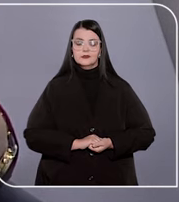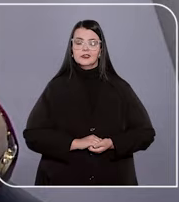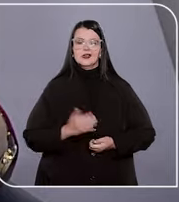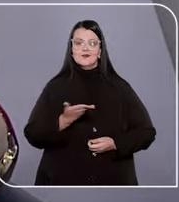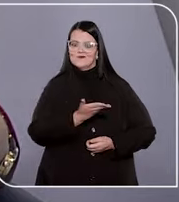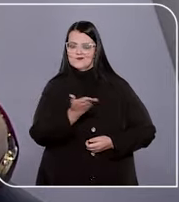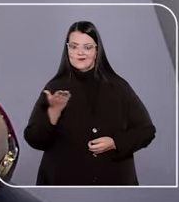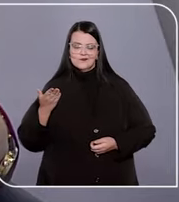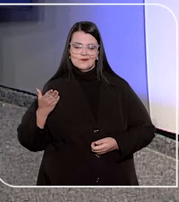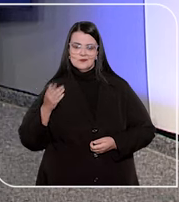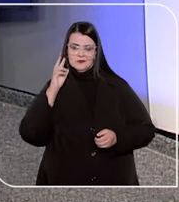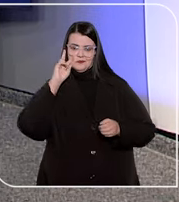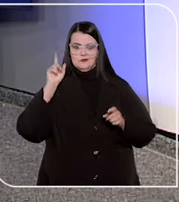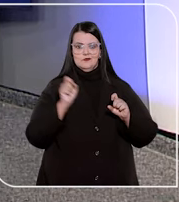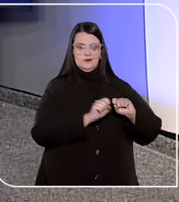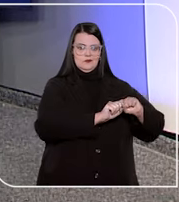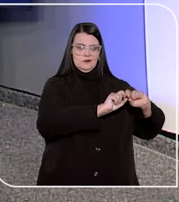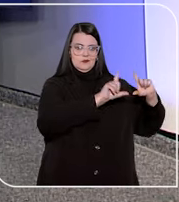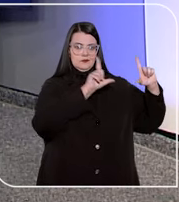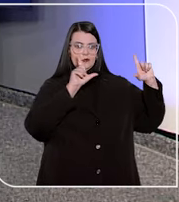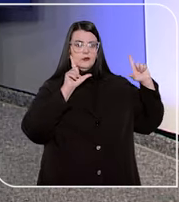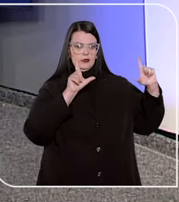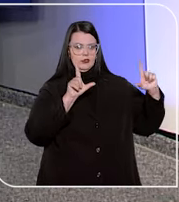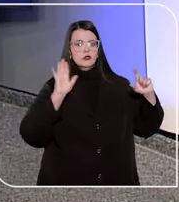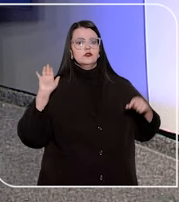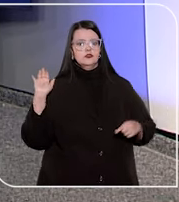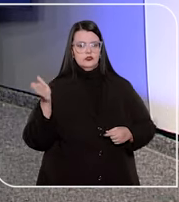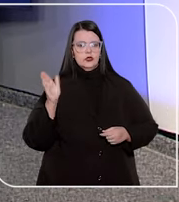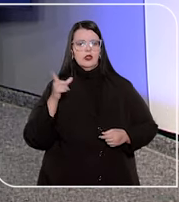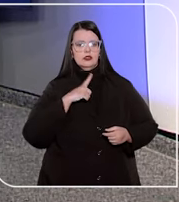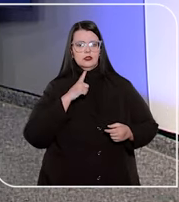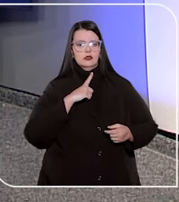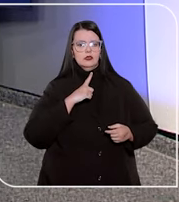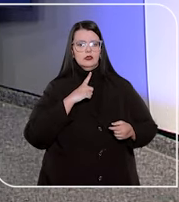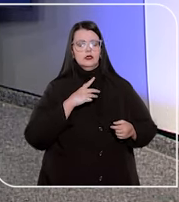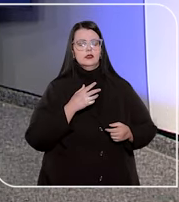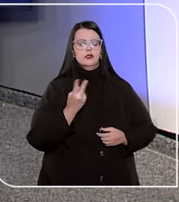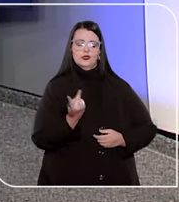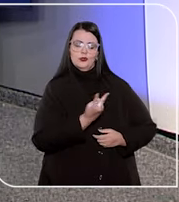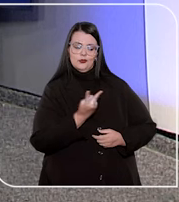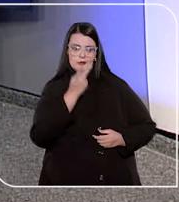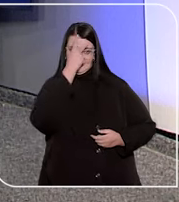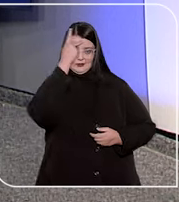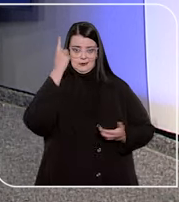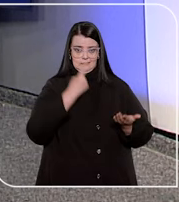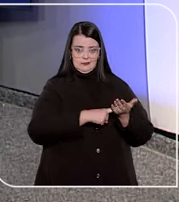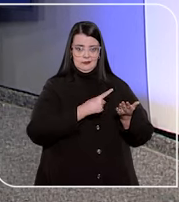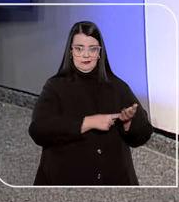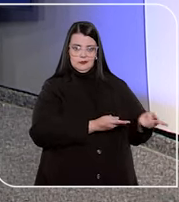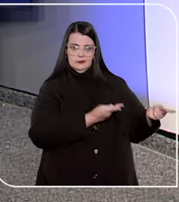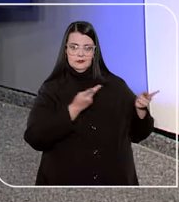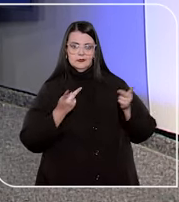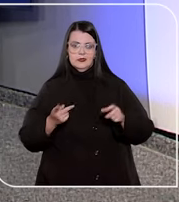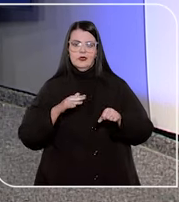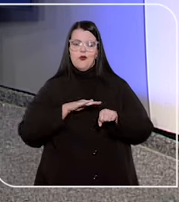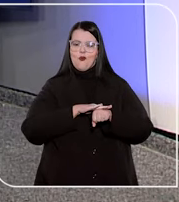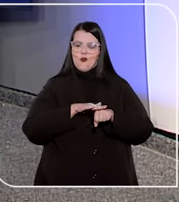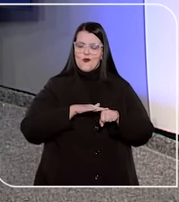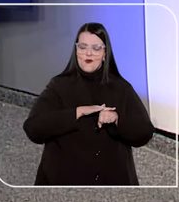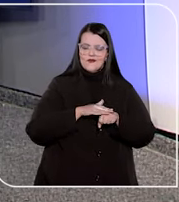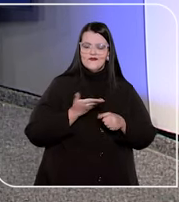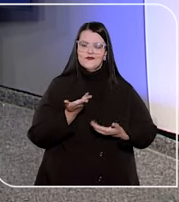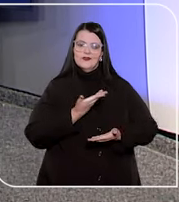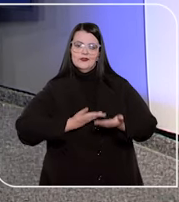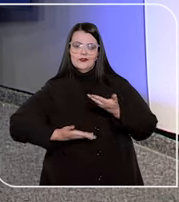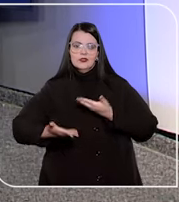Pessoal, e bora olhar aqui para o nosso telão, porque eu já estou com os meus dois convidados aqui. Eu converso e tenho a honra de